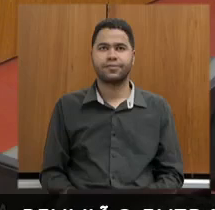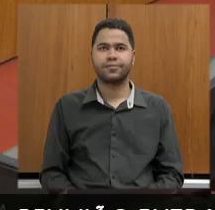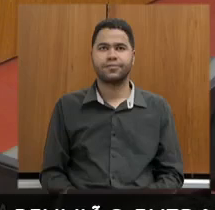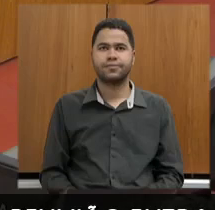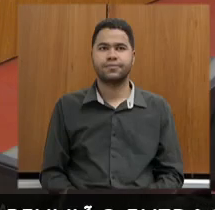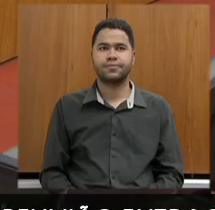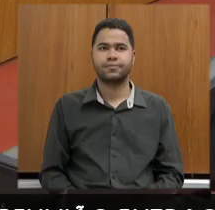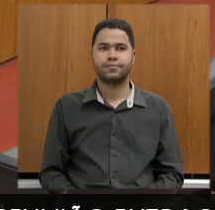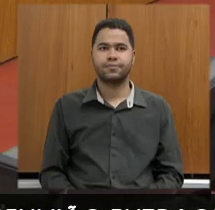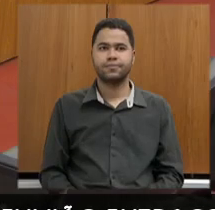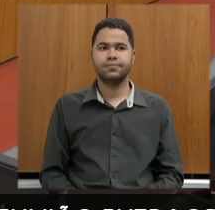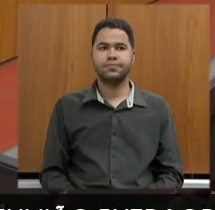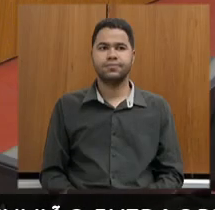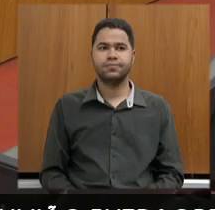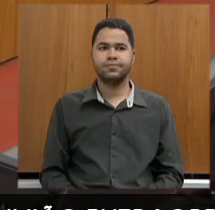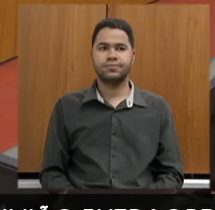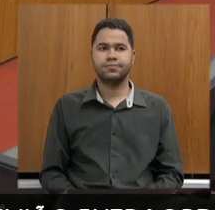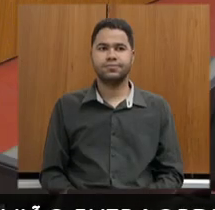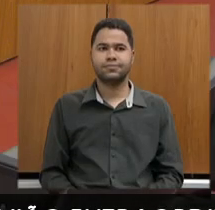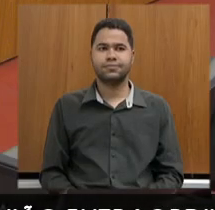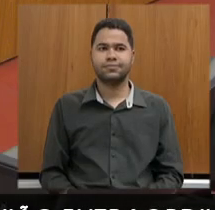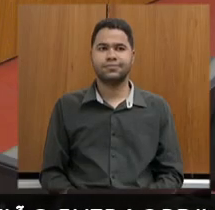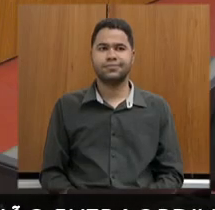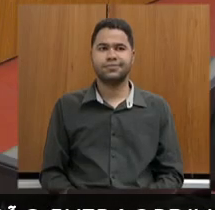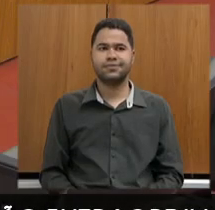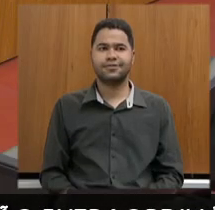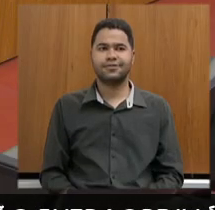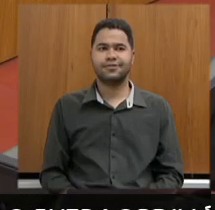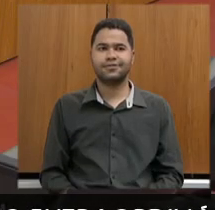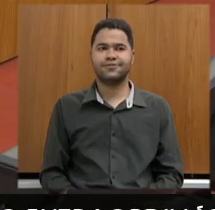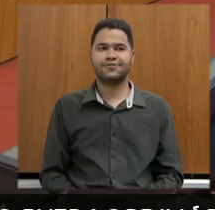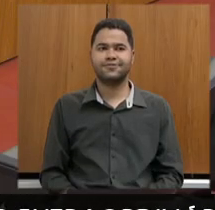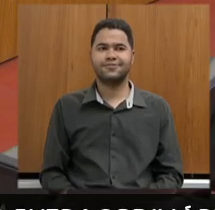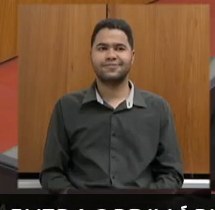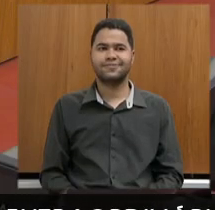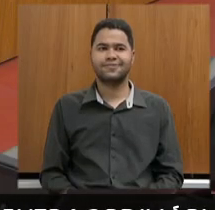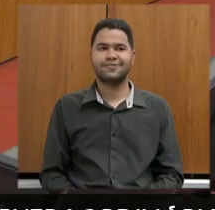o sorteio receber esse vibradores e